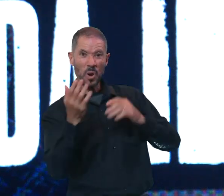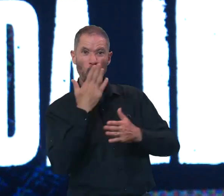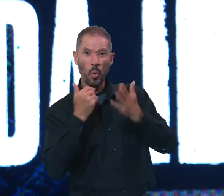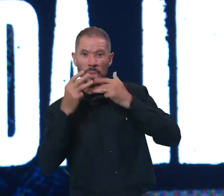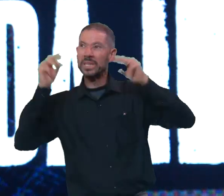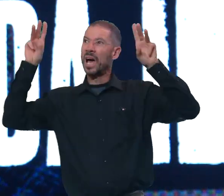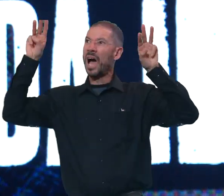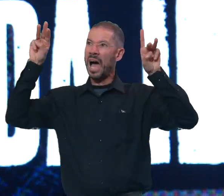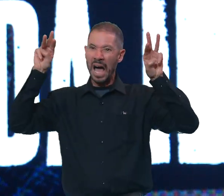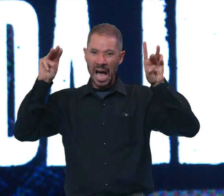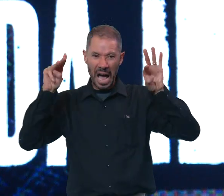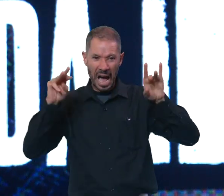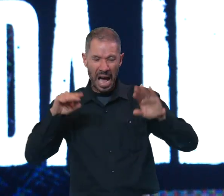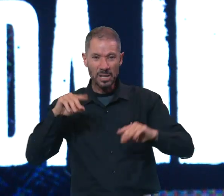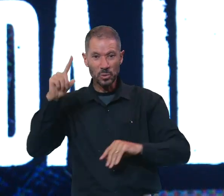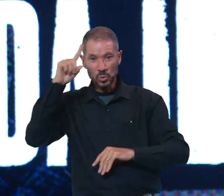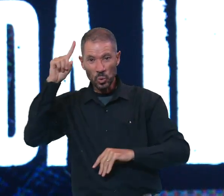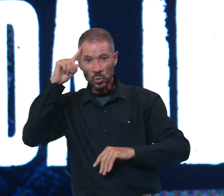dia.